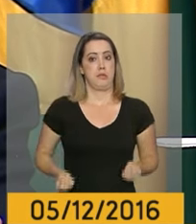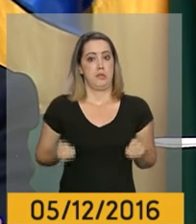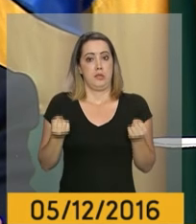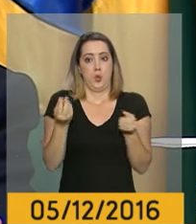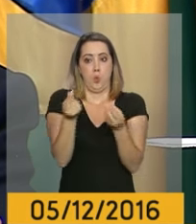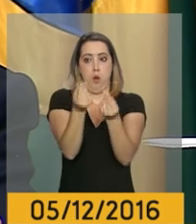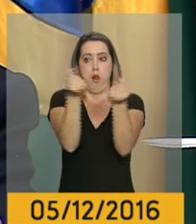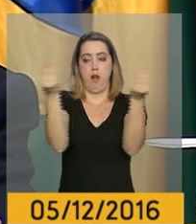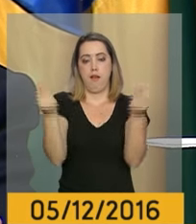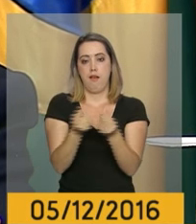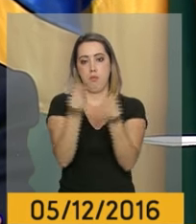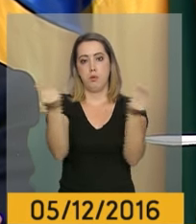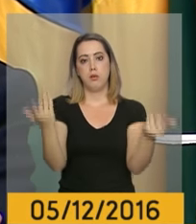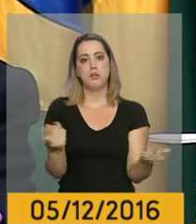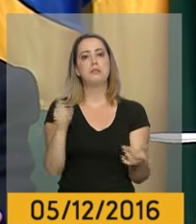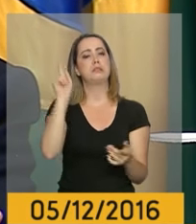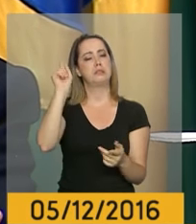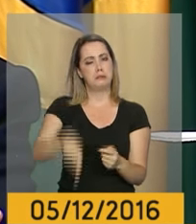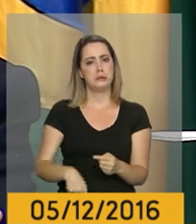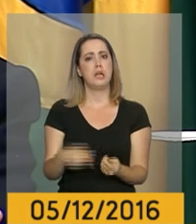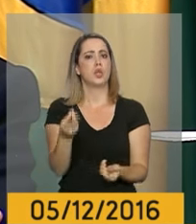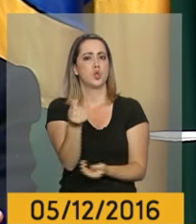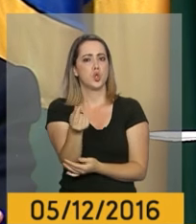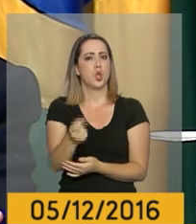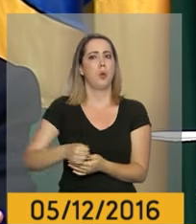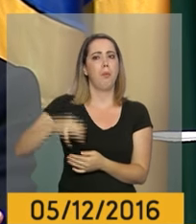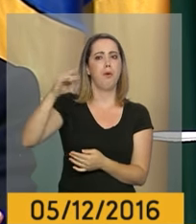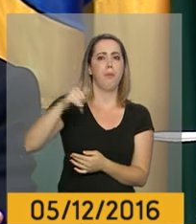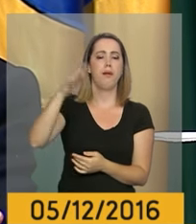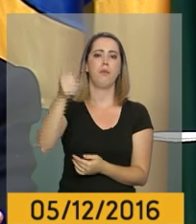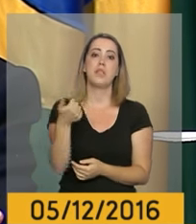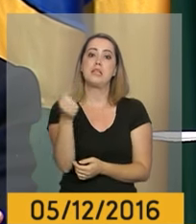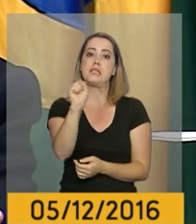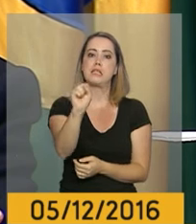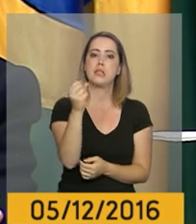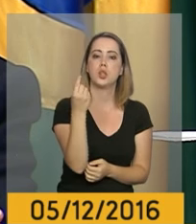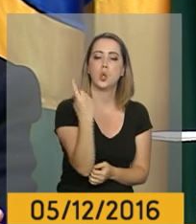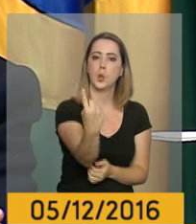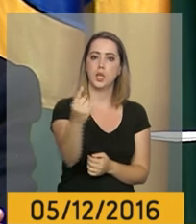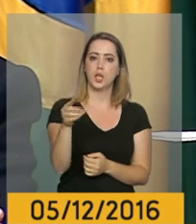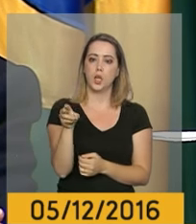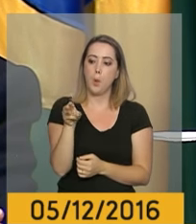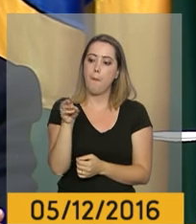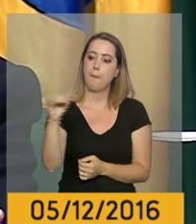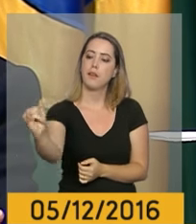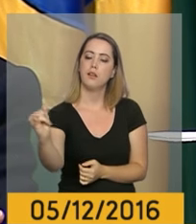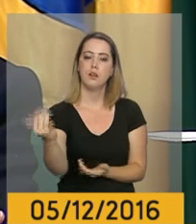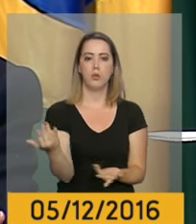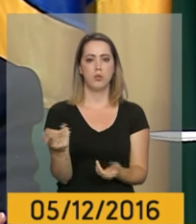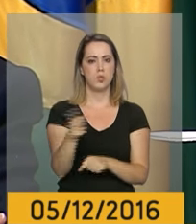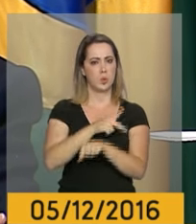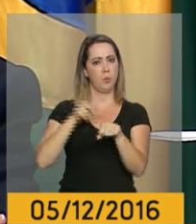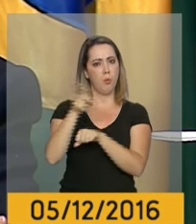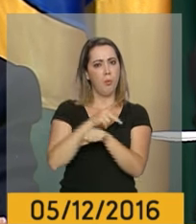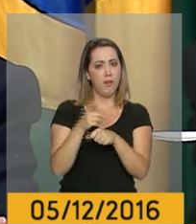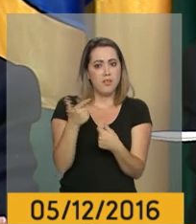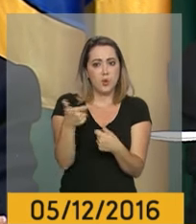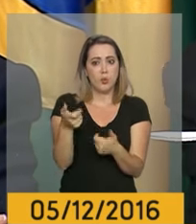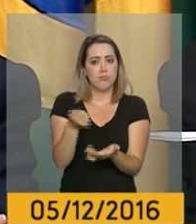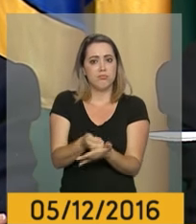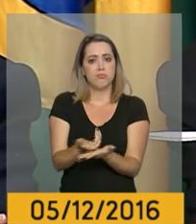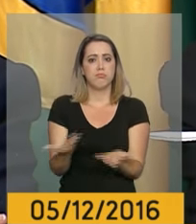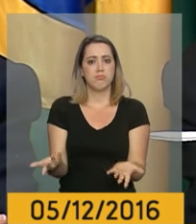o déficit de 170 bilhões, é a previdência com 181 bilhões. O país não suporta isso, né? Por tudo